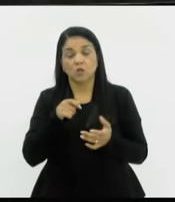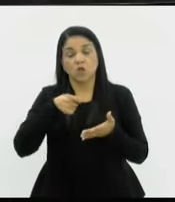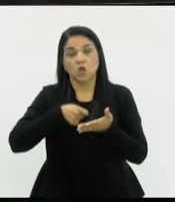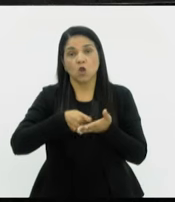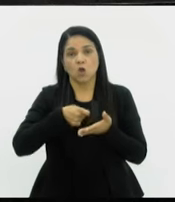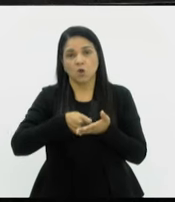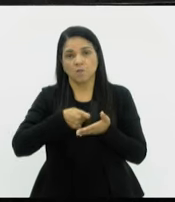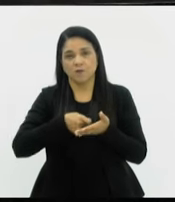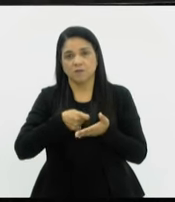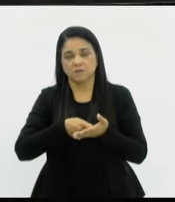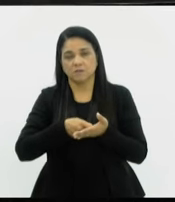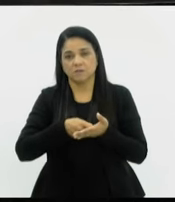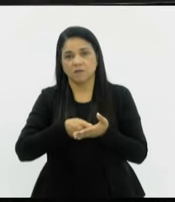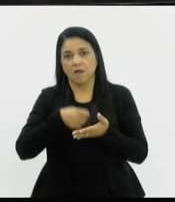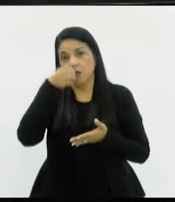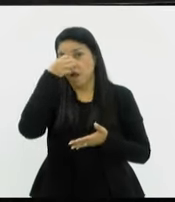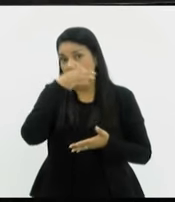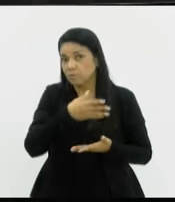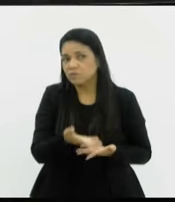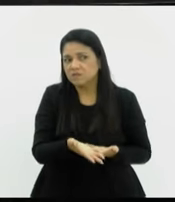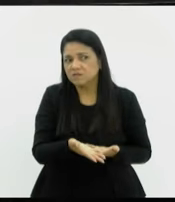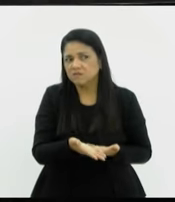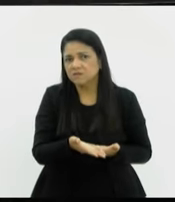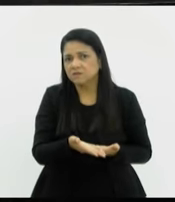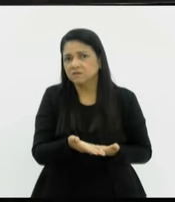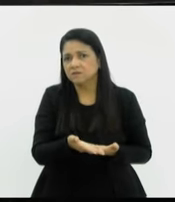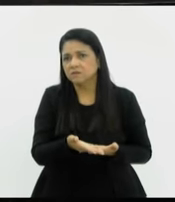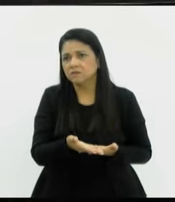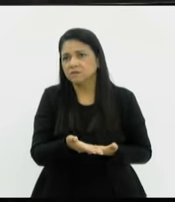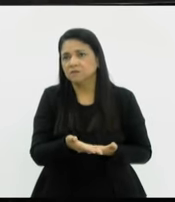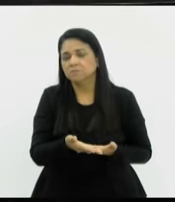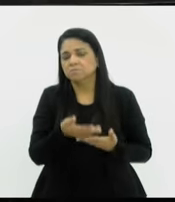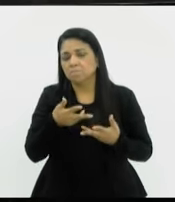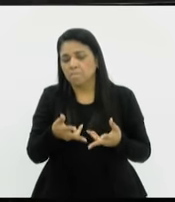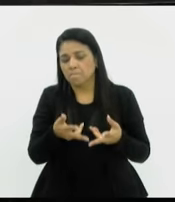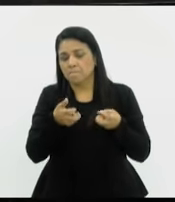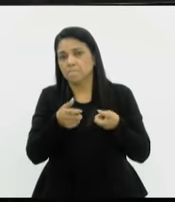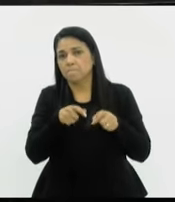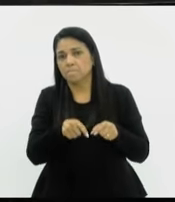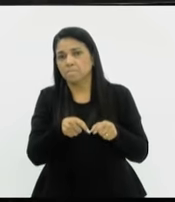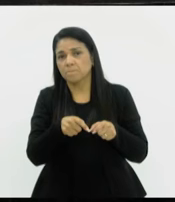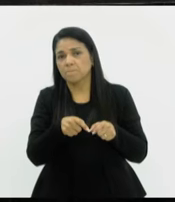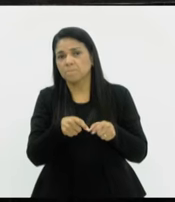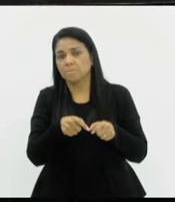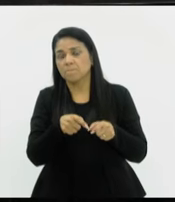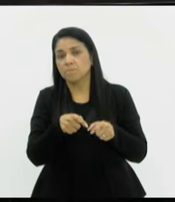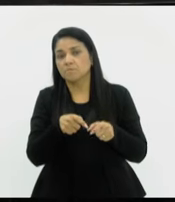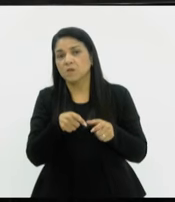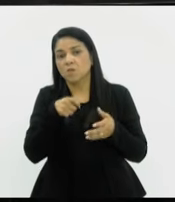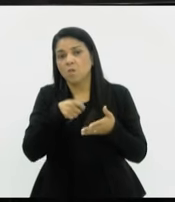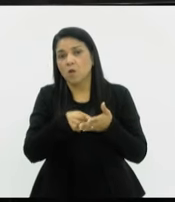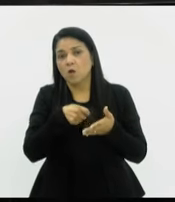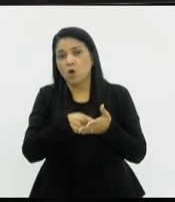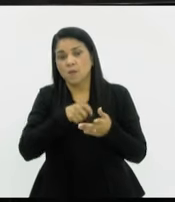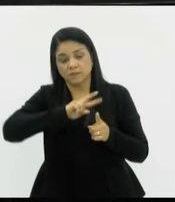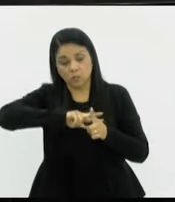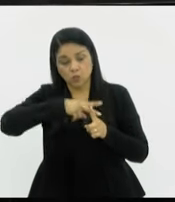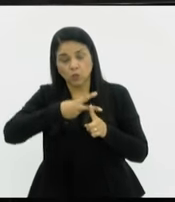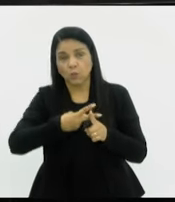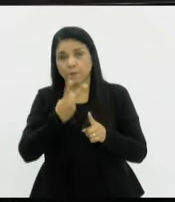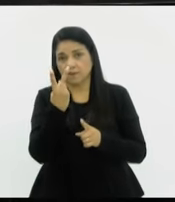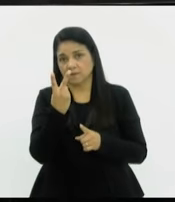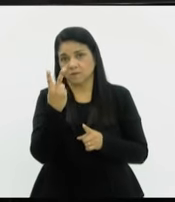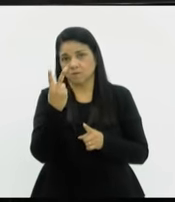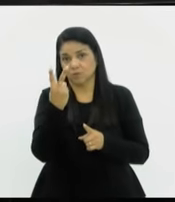cobrança abusiva, visto que é uma cobrança dupla por